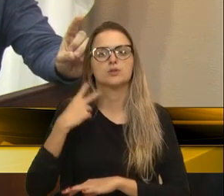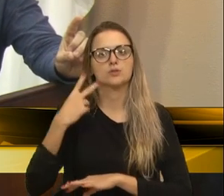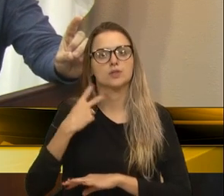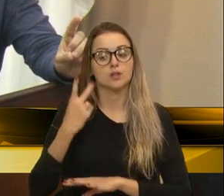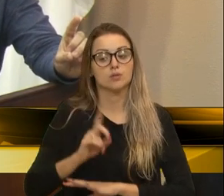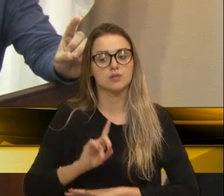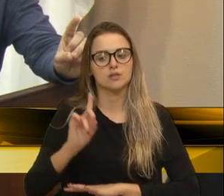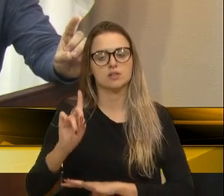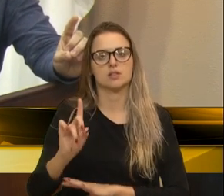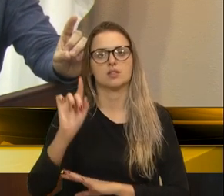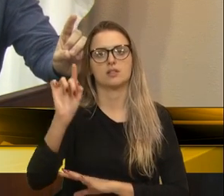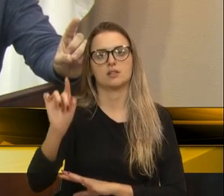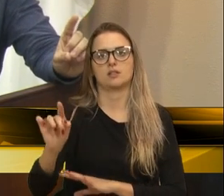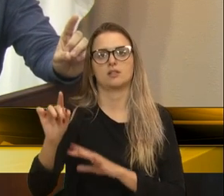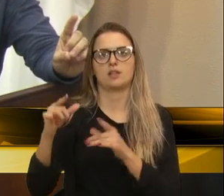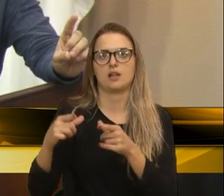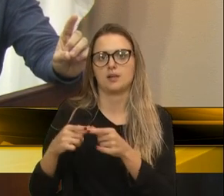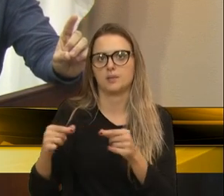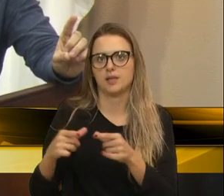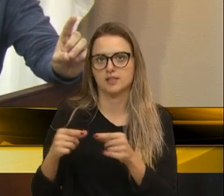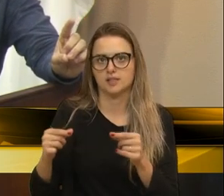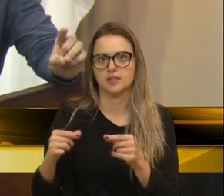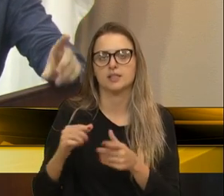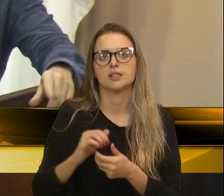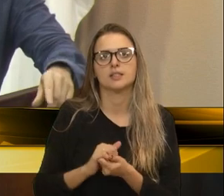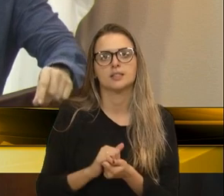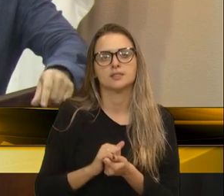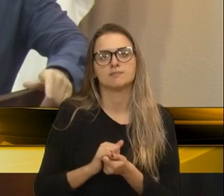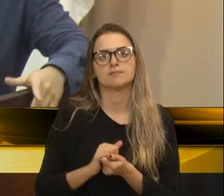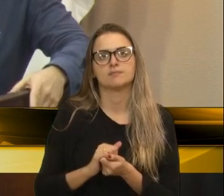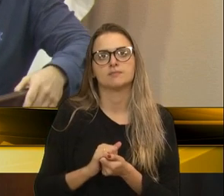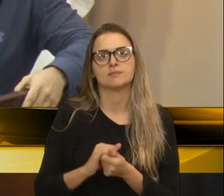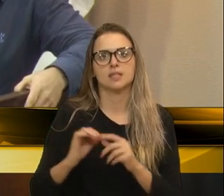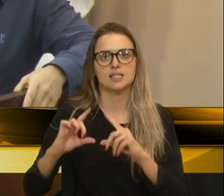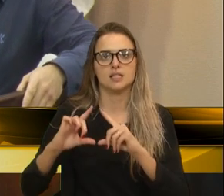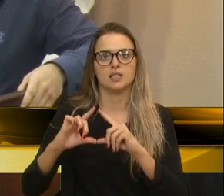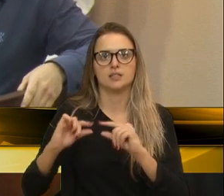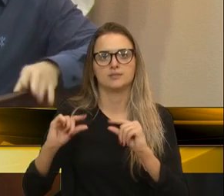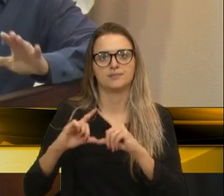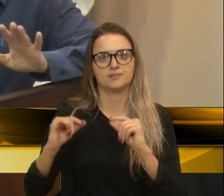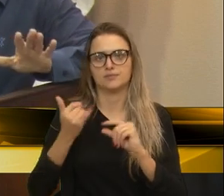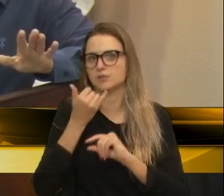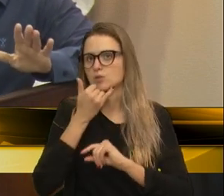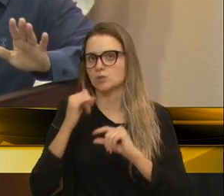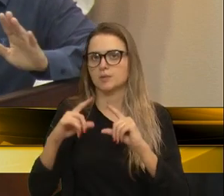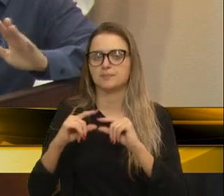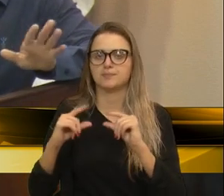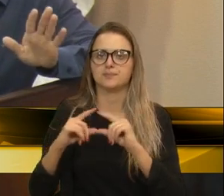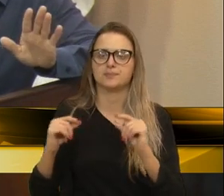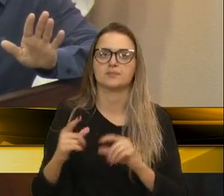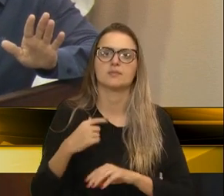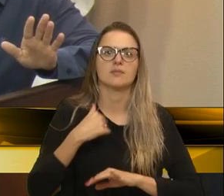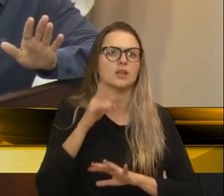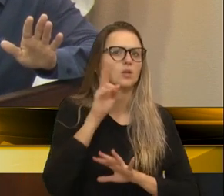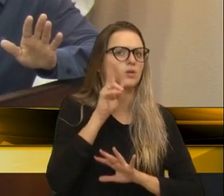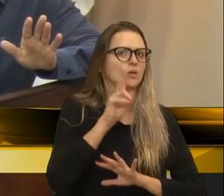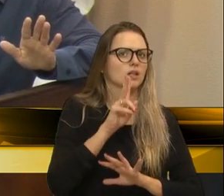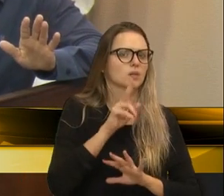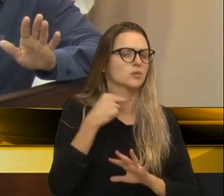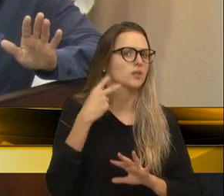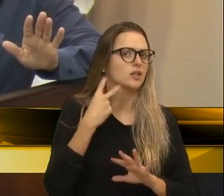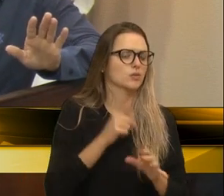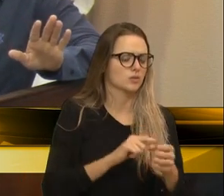presentes nesses movimentos. Porque tinha um vereador, eu não me lembro o município, uma cidadezinha